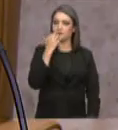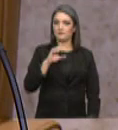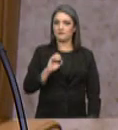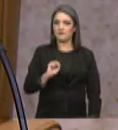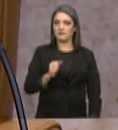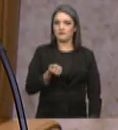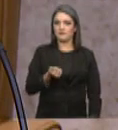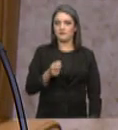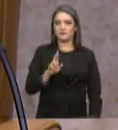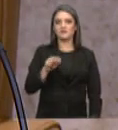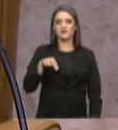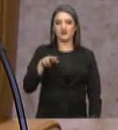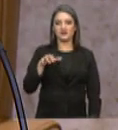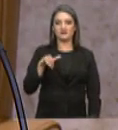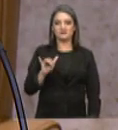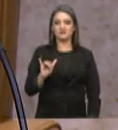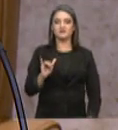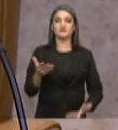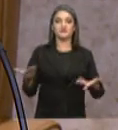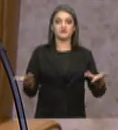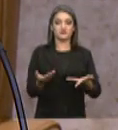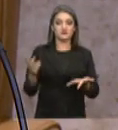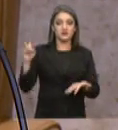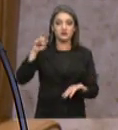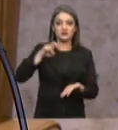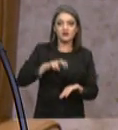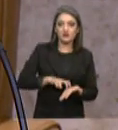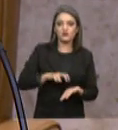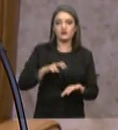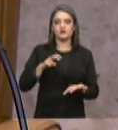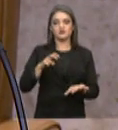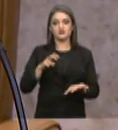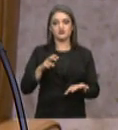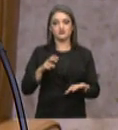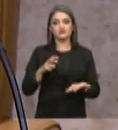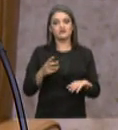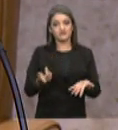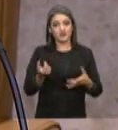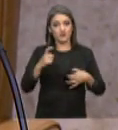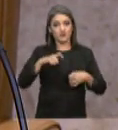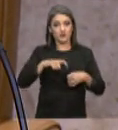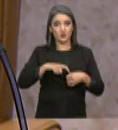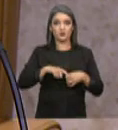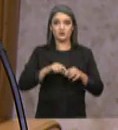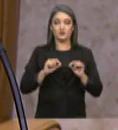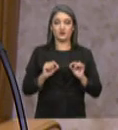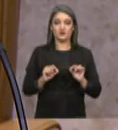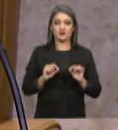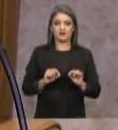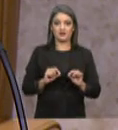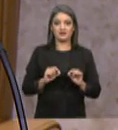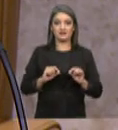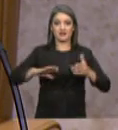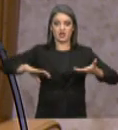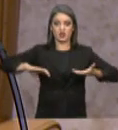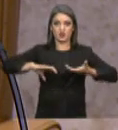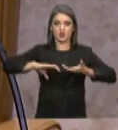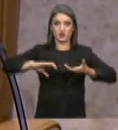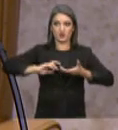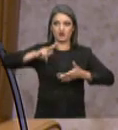que hoje pela manhã voltou a Tribuna do congresso